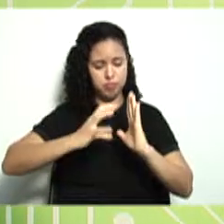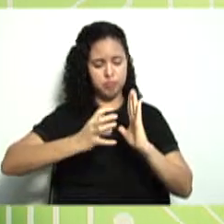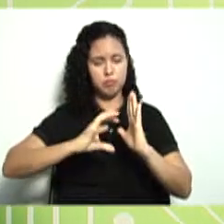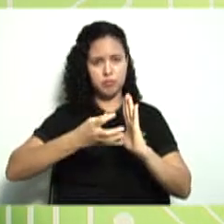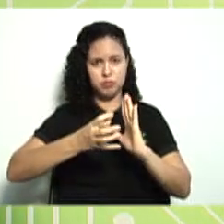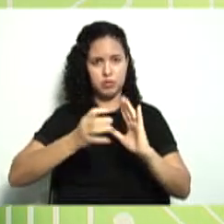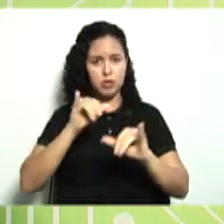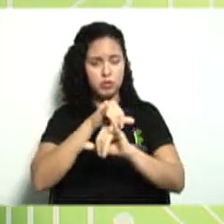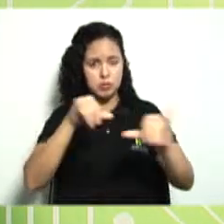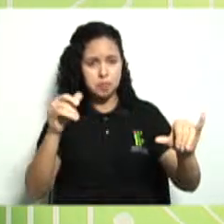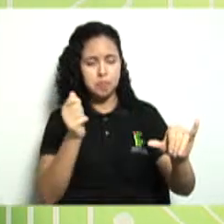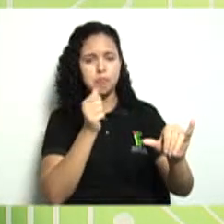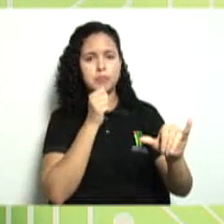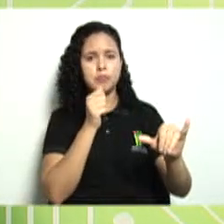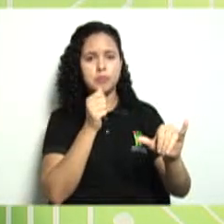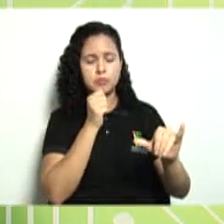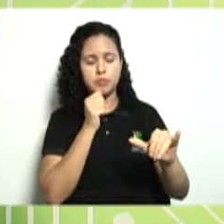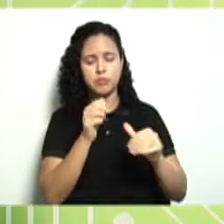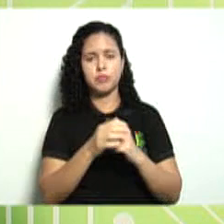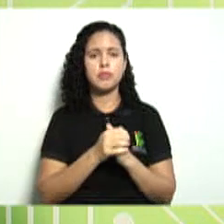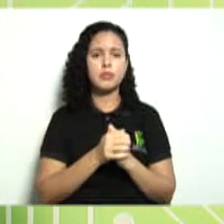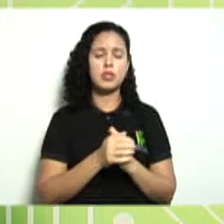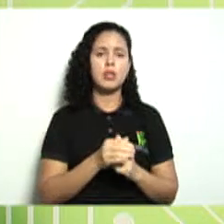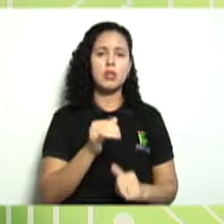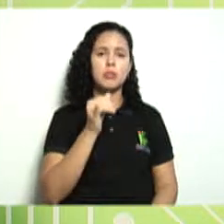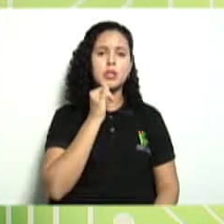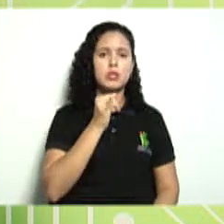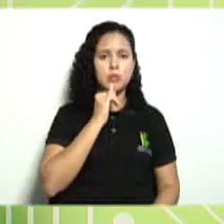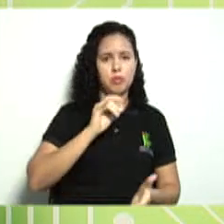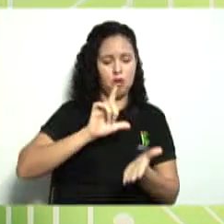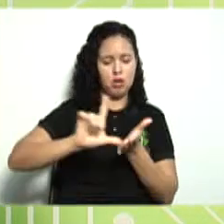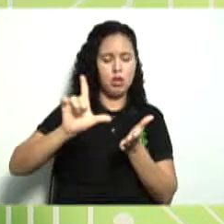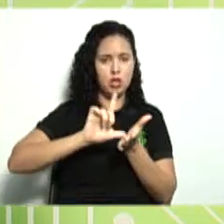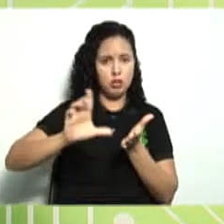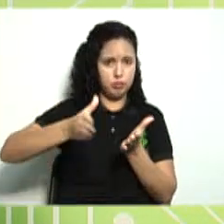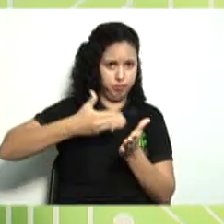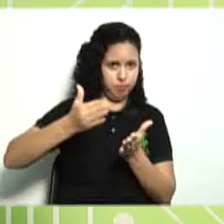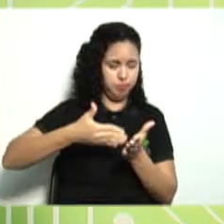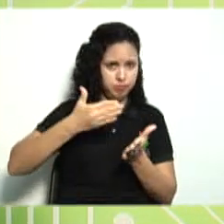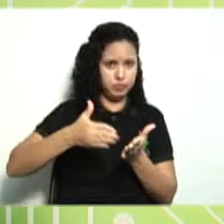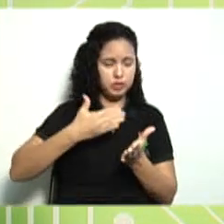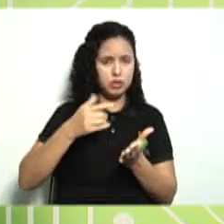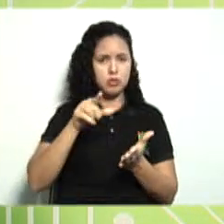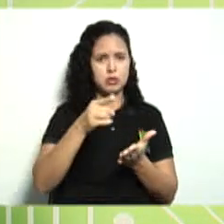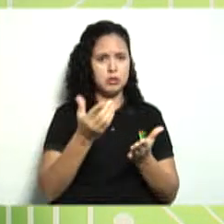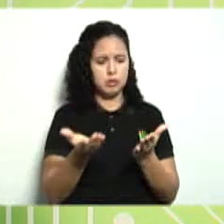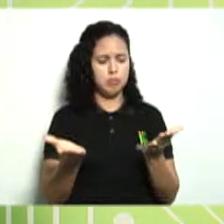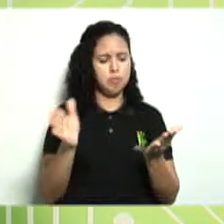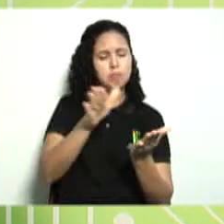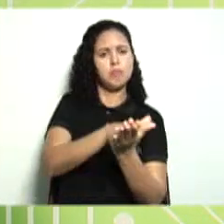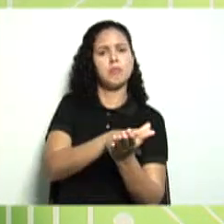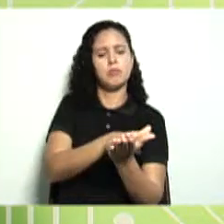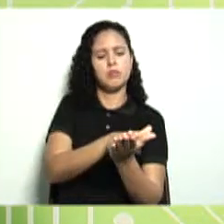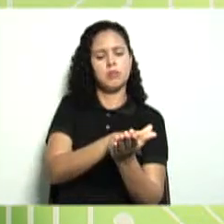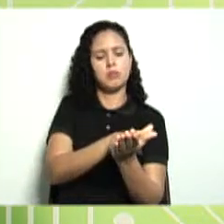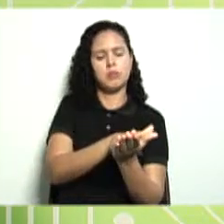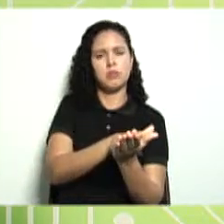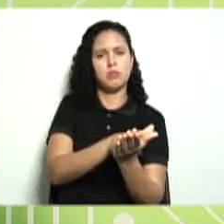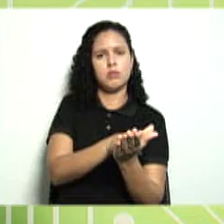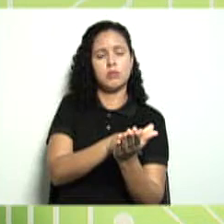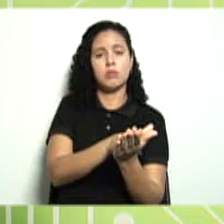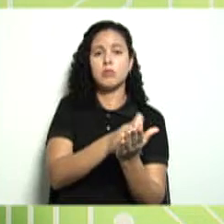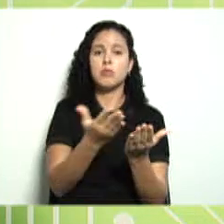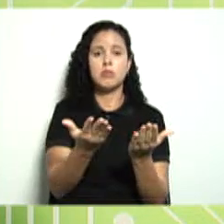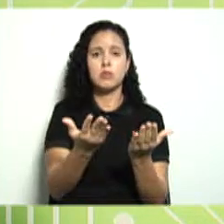ainda. Ó, eu tenho, quando você pega um livro, se você não abrir esse livro para ler, o que tem lá dentro é